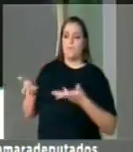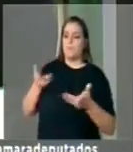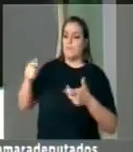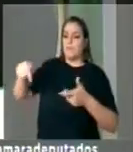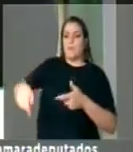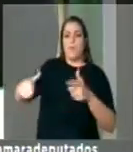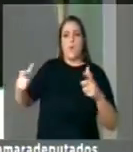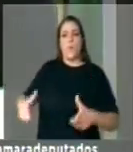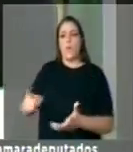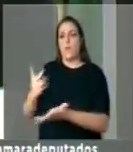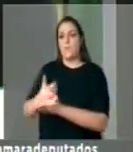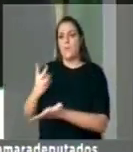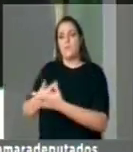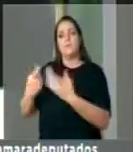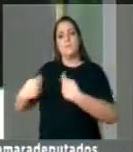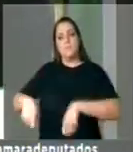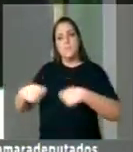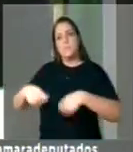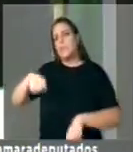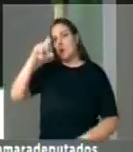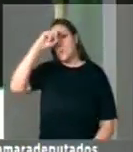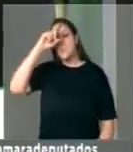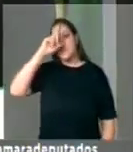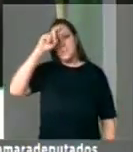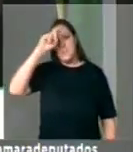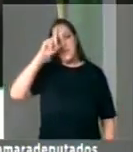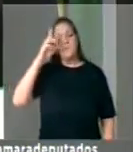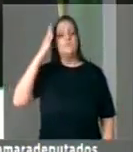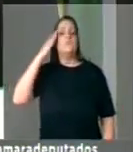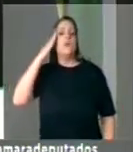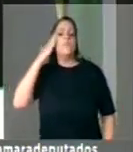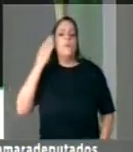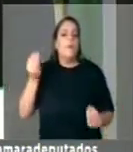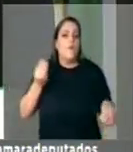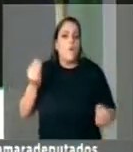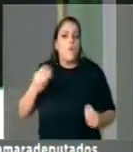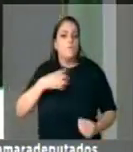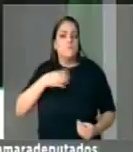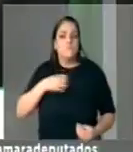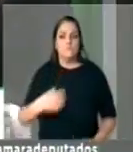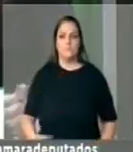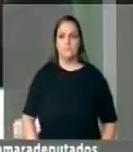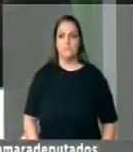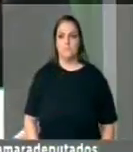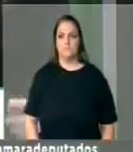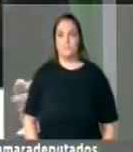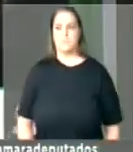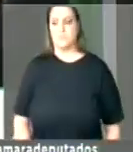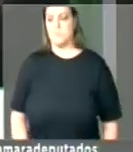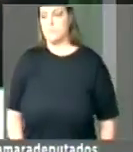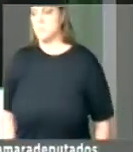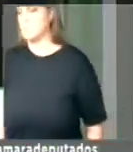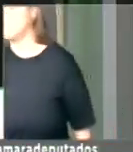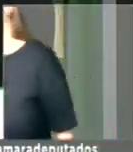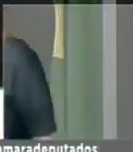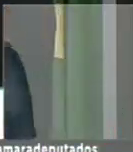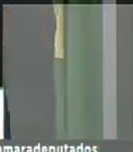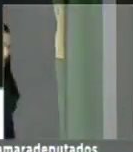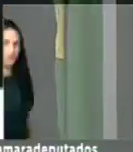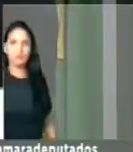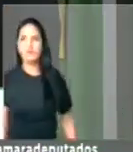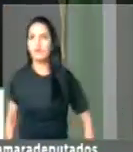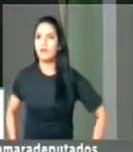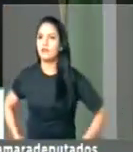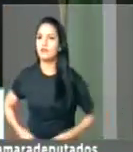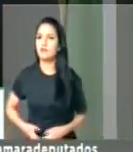ali, porque ele precisava de um hospital para fazer a averiguação do que ele estava sentindo. E pelo SAMU ele foi transferido para o SER, ao lado do